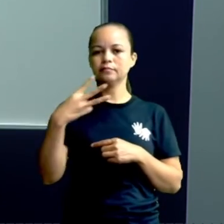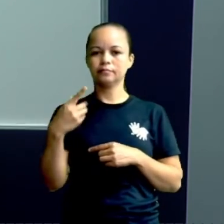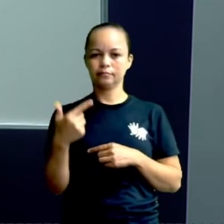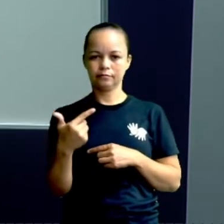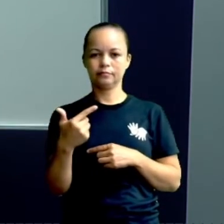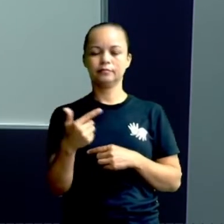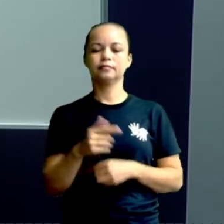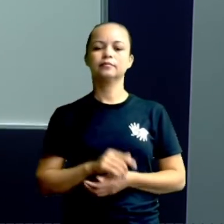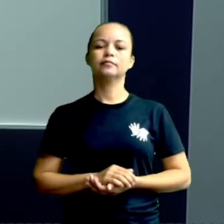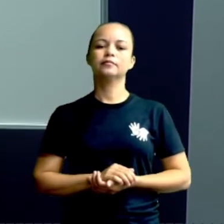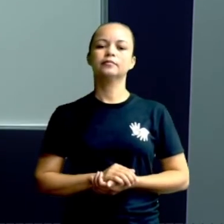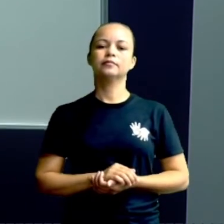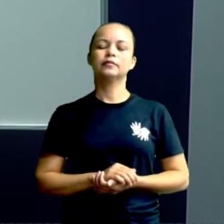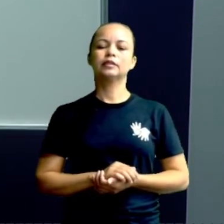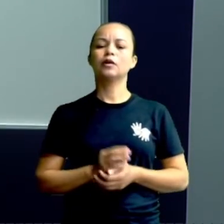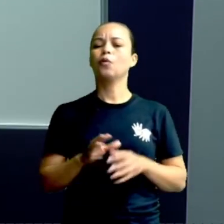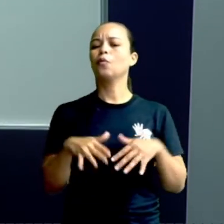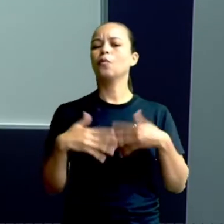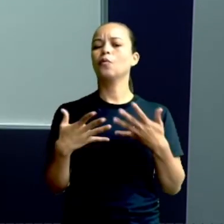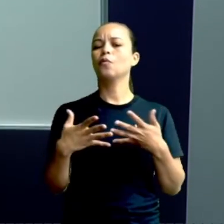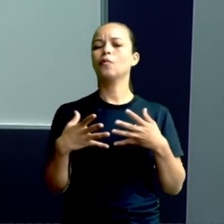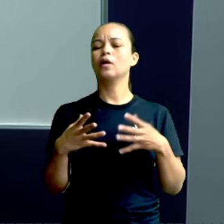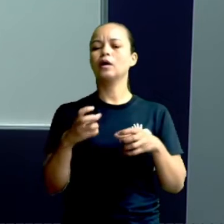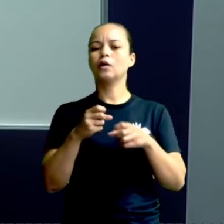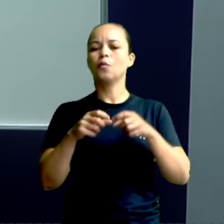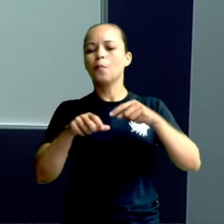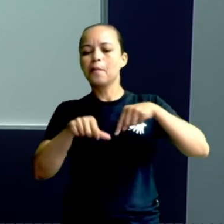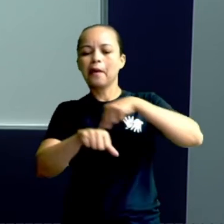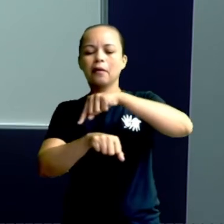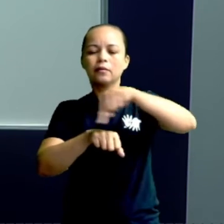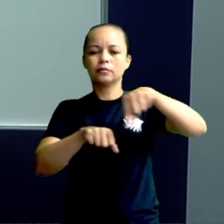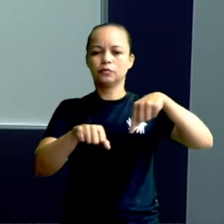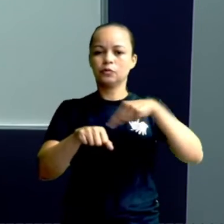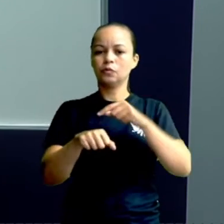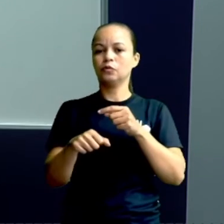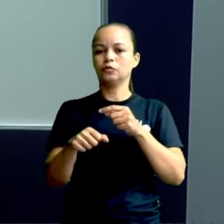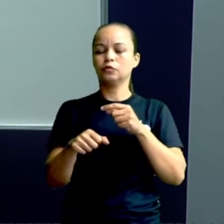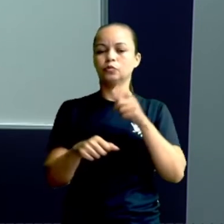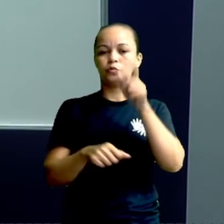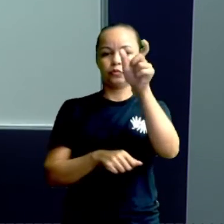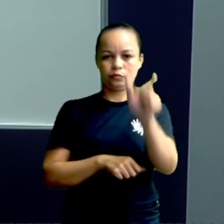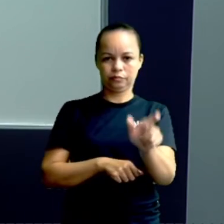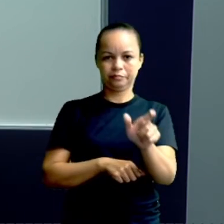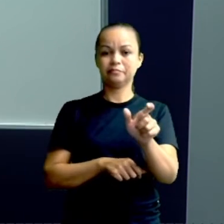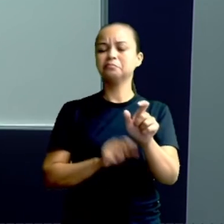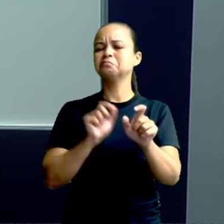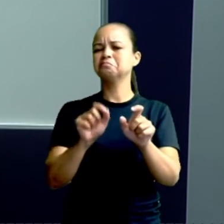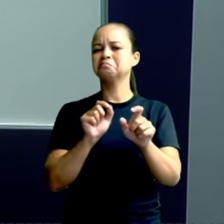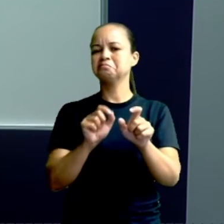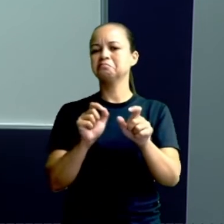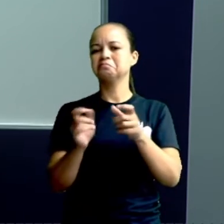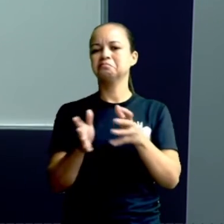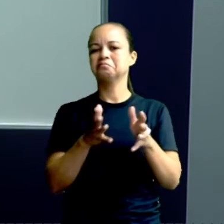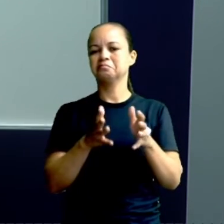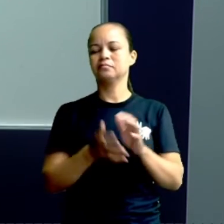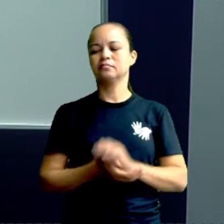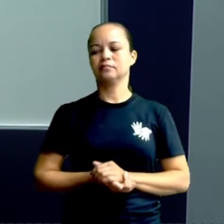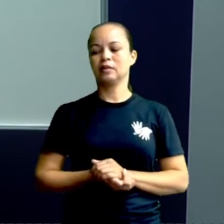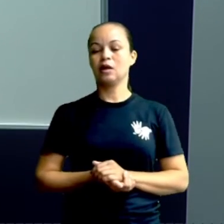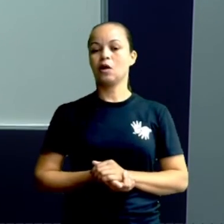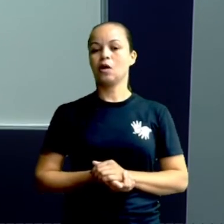32. Então, qual foi o percurso do rapaz?